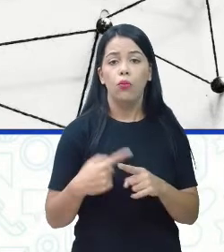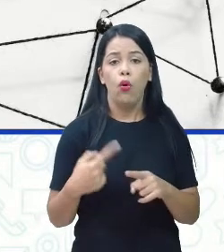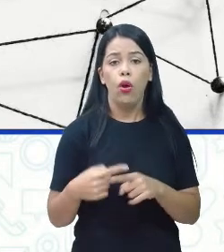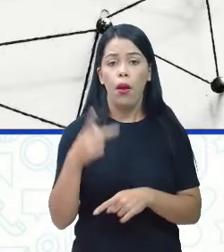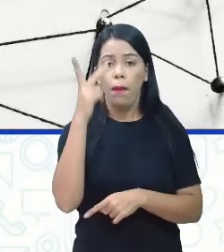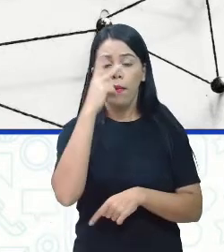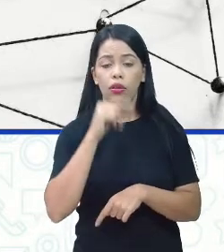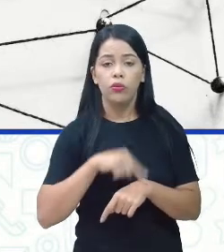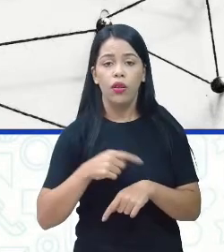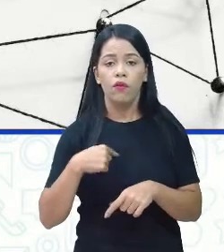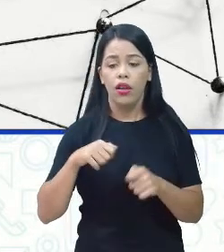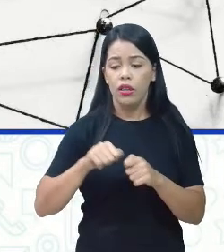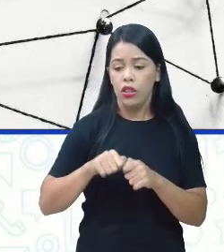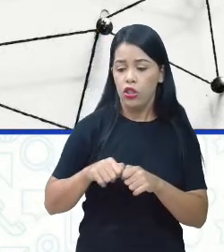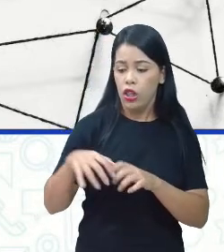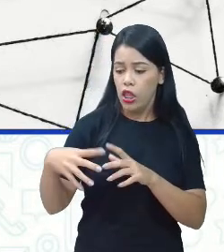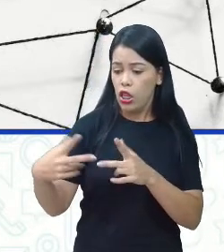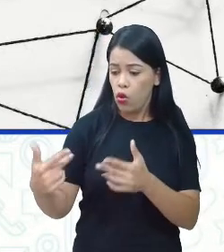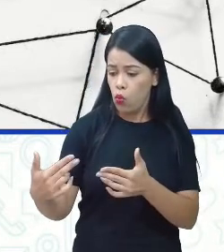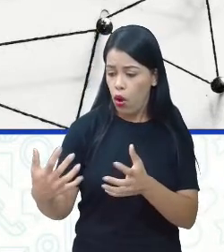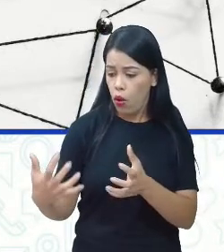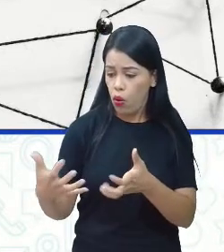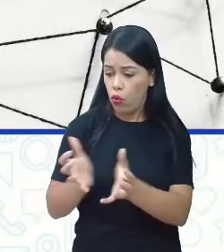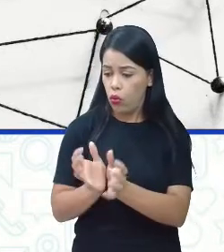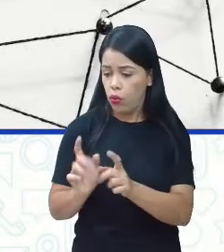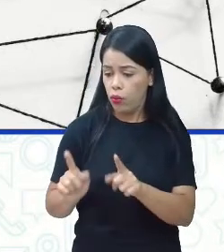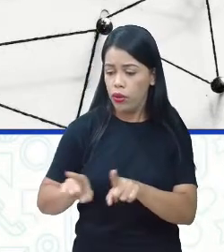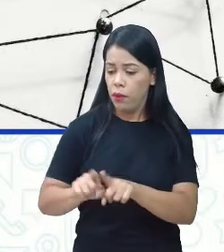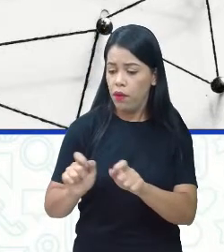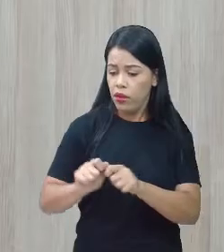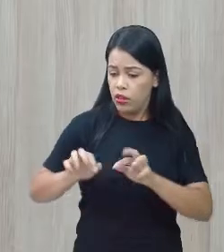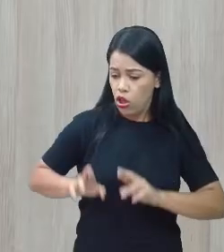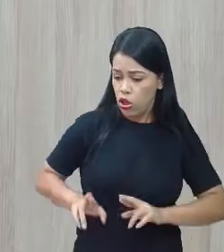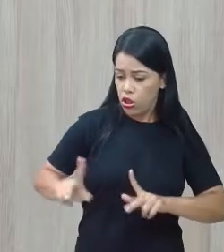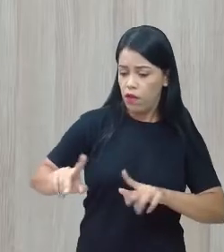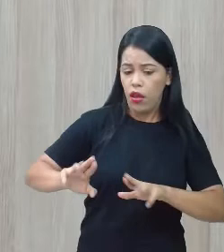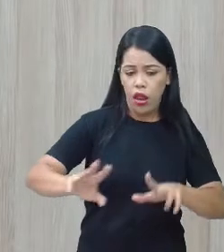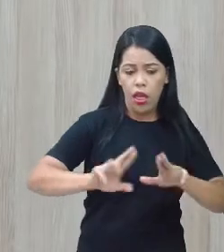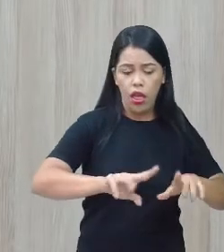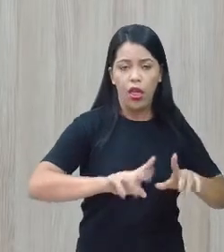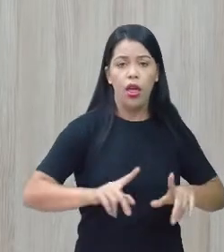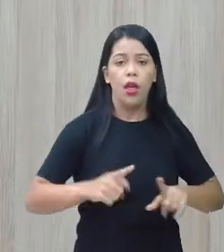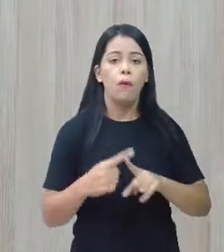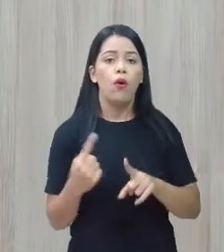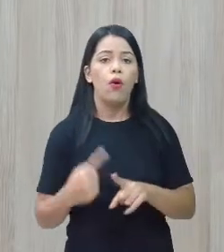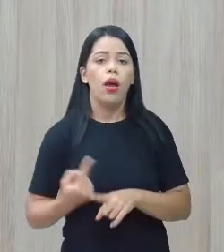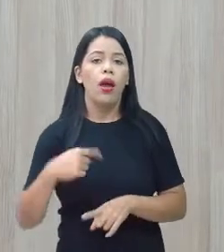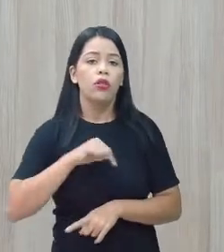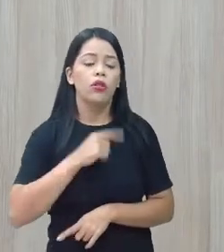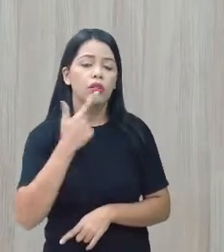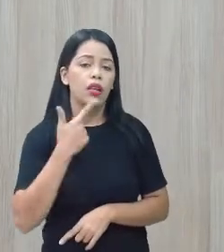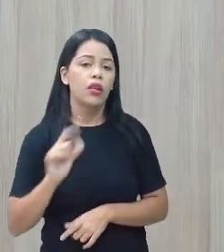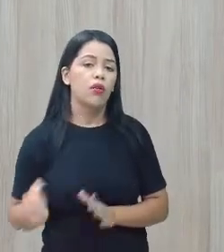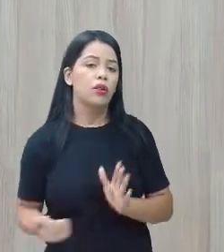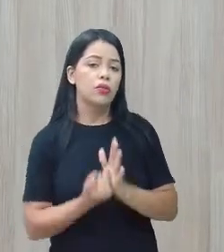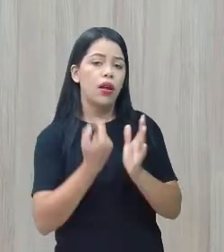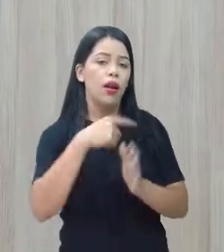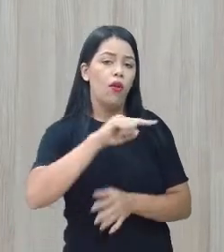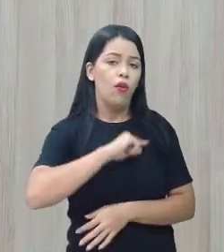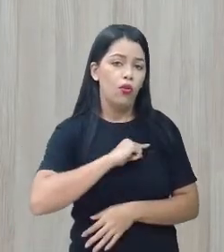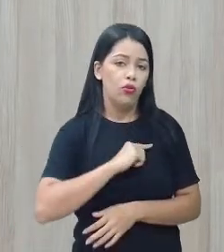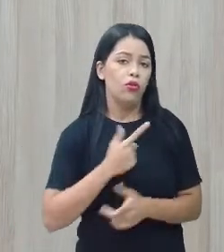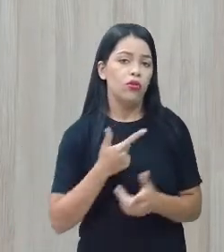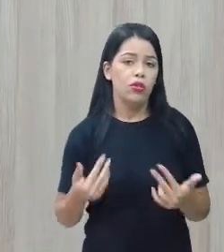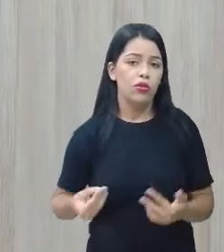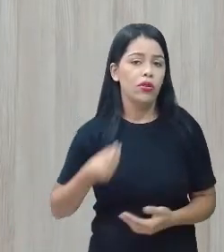tempo, nos faz semelhante a um grupo e também nos diferencia um dos outros. Por quê? Porque a nossa linguagem é marcada por nossas